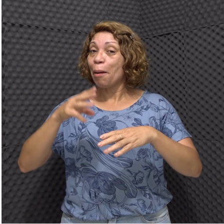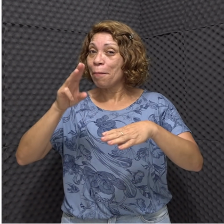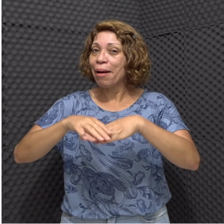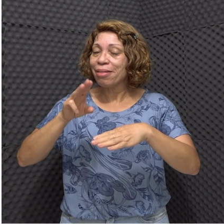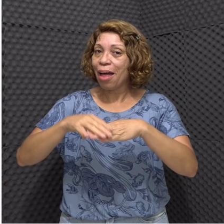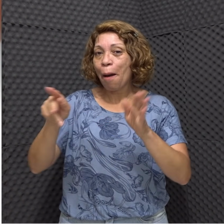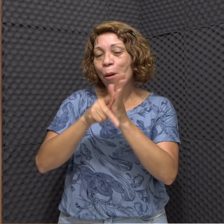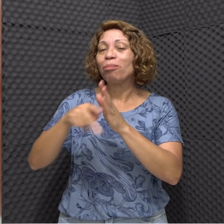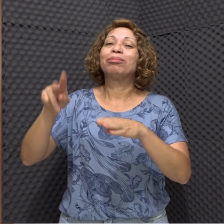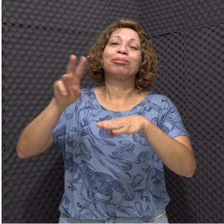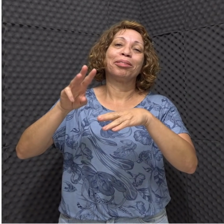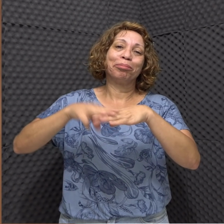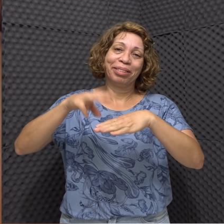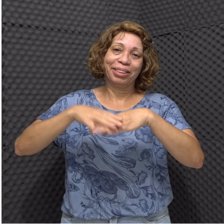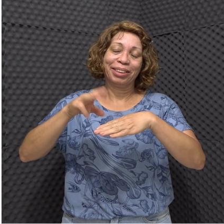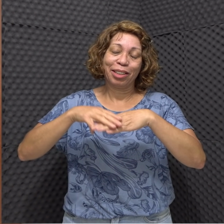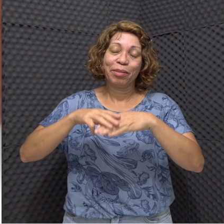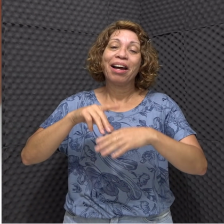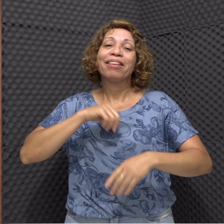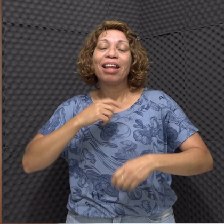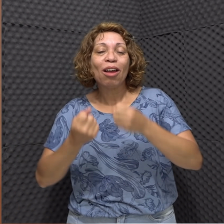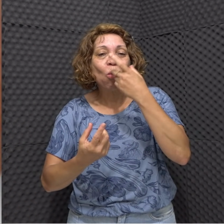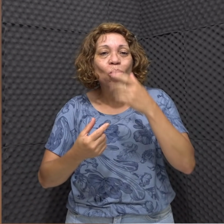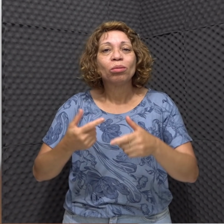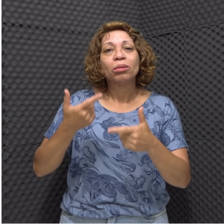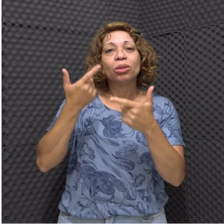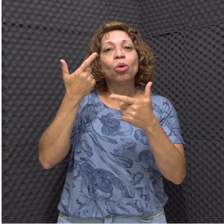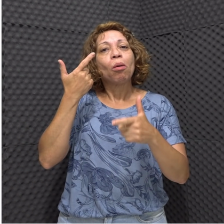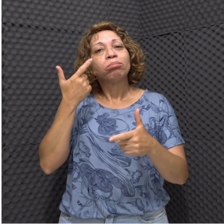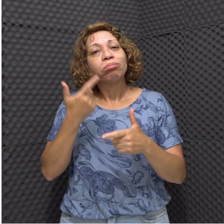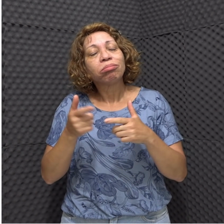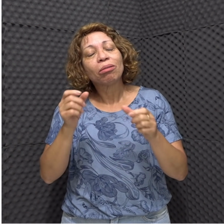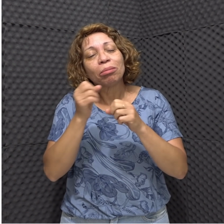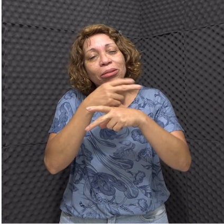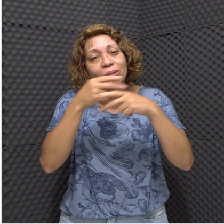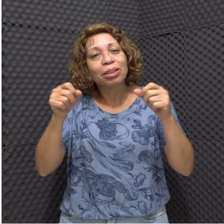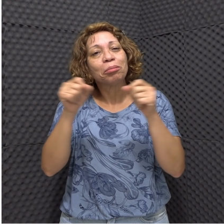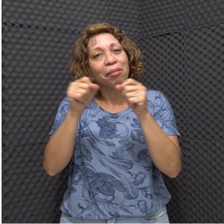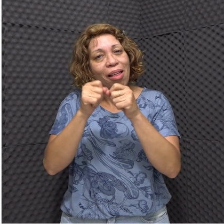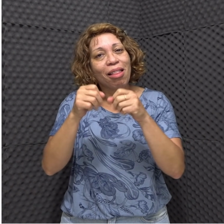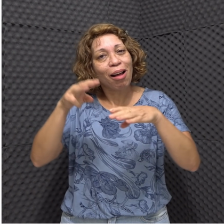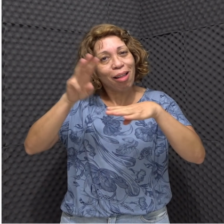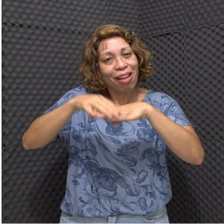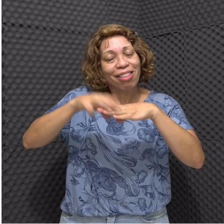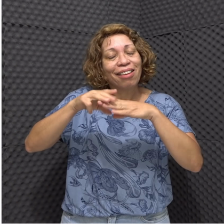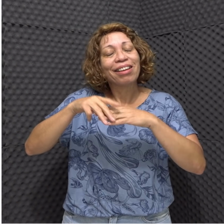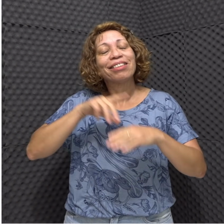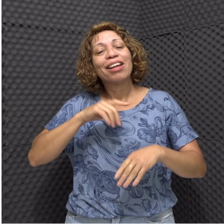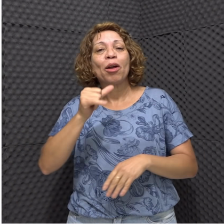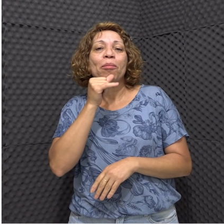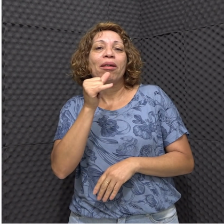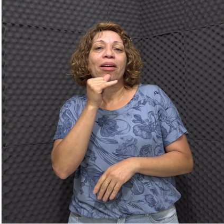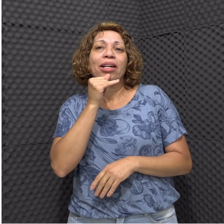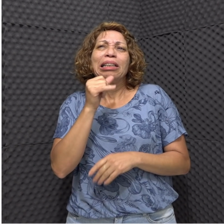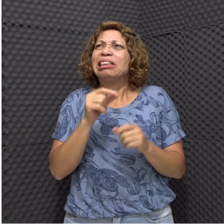tão antigos quanto a própria matemática. E dentre alguns problemas da matemática, nós tínhamos, por